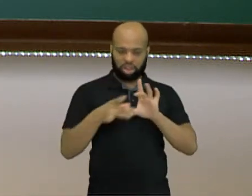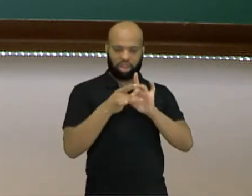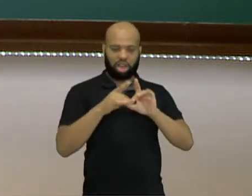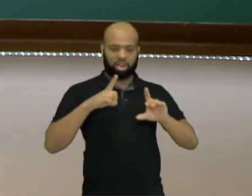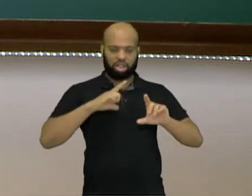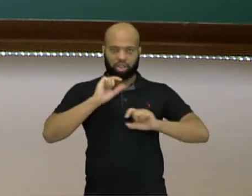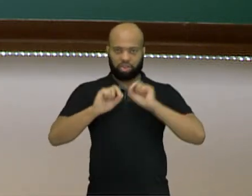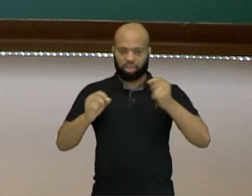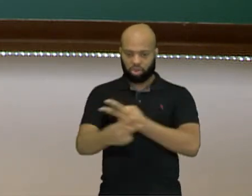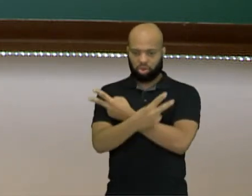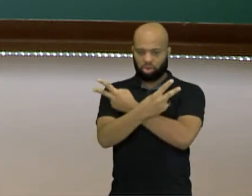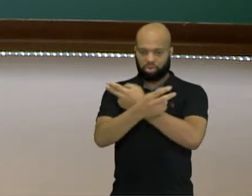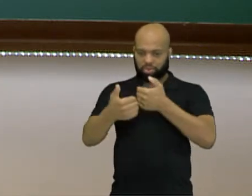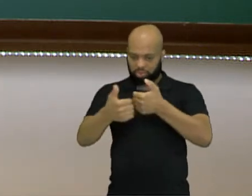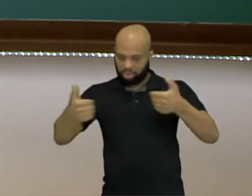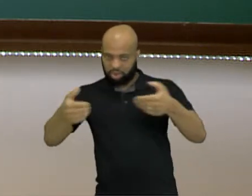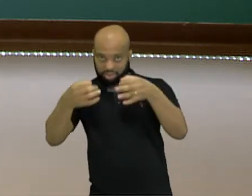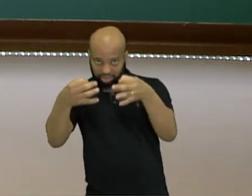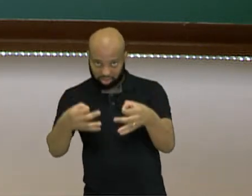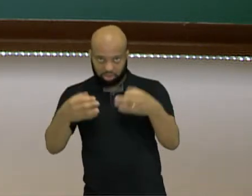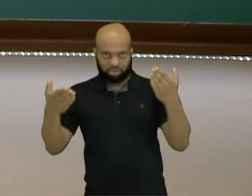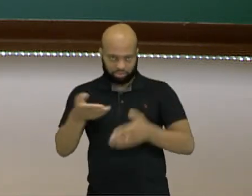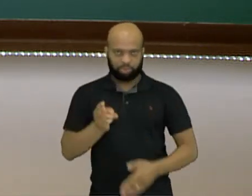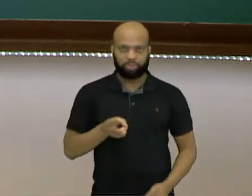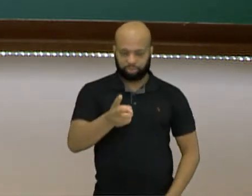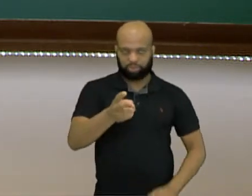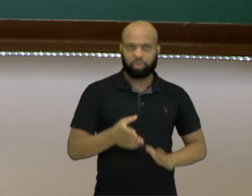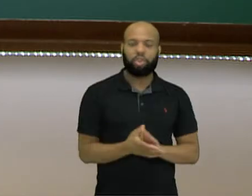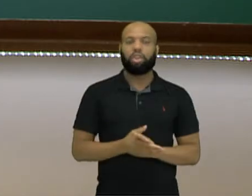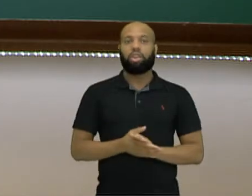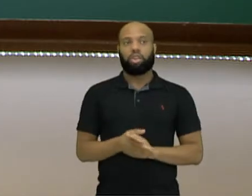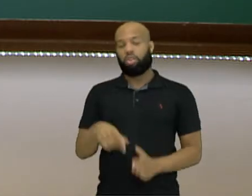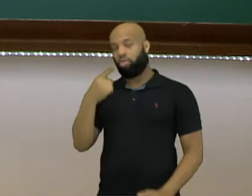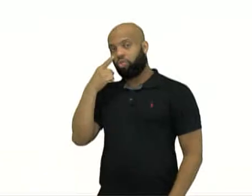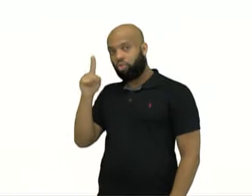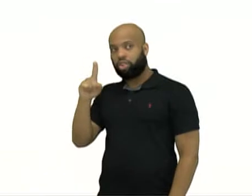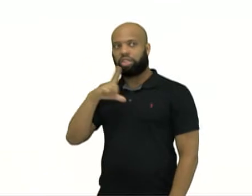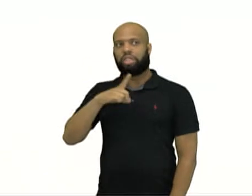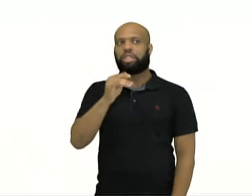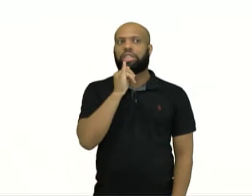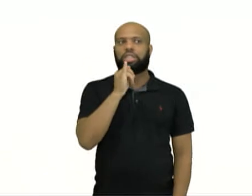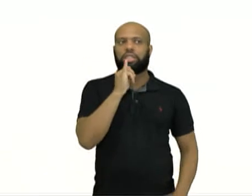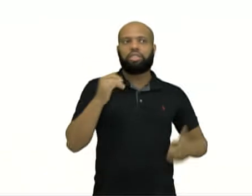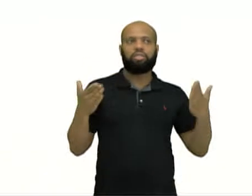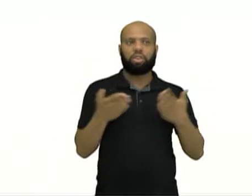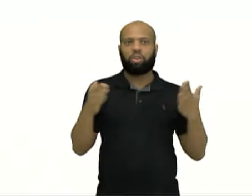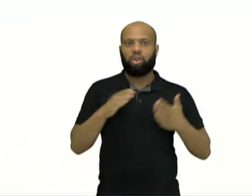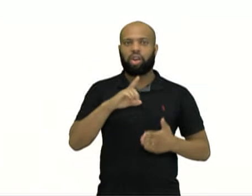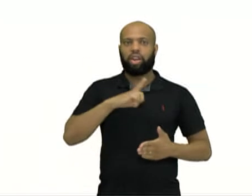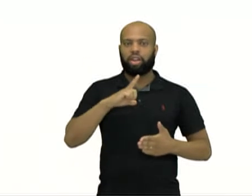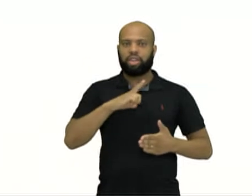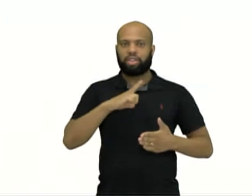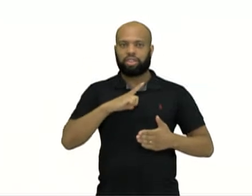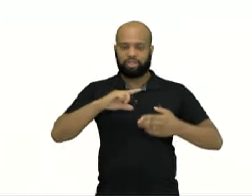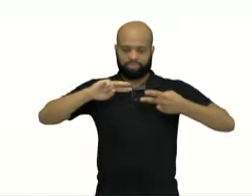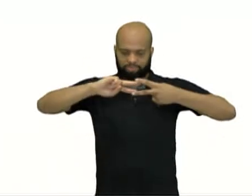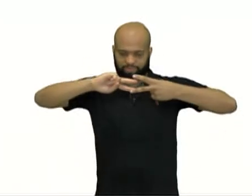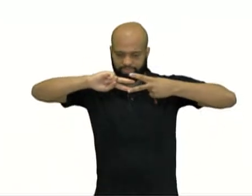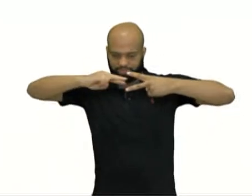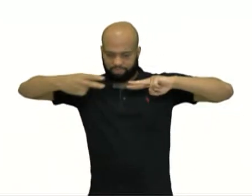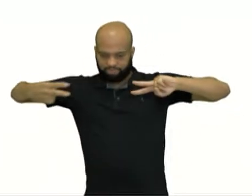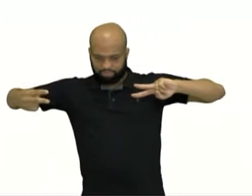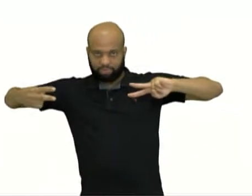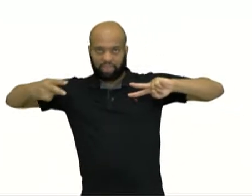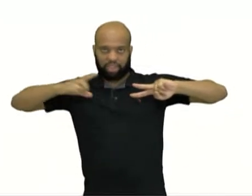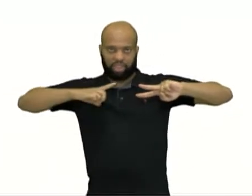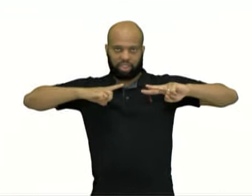cromossomos separados, tudo bem? Continuando lá, então. Está mostrando isso aqui, ó. Deu exemplo de dois alelos, de dois genes, né? O azão,